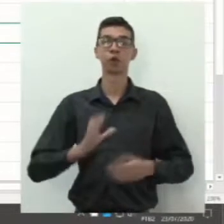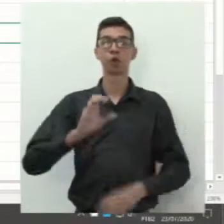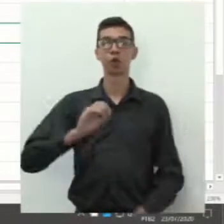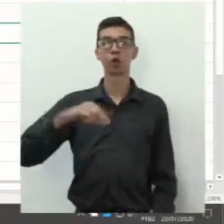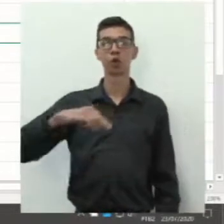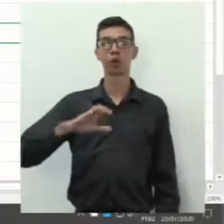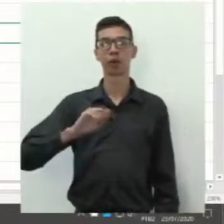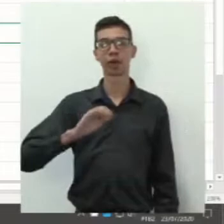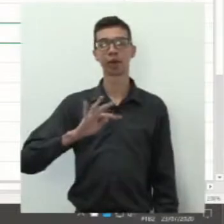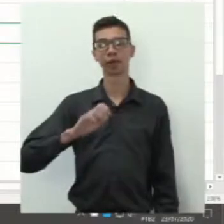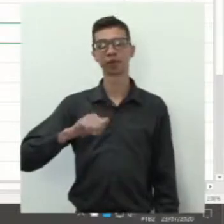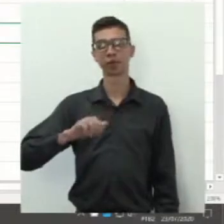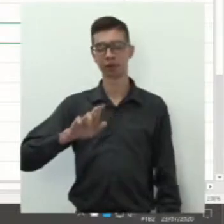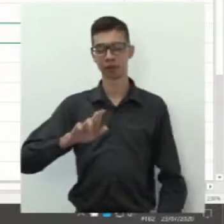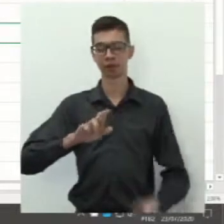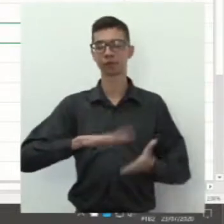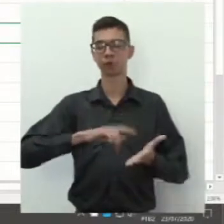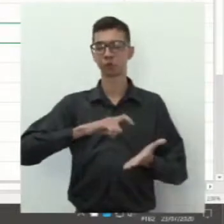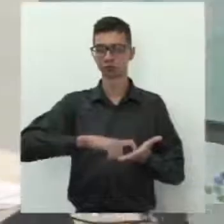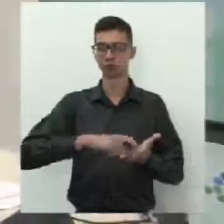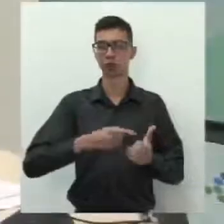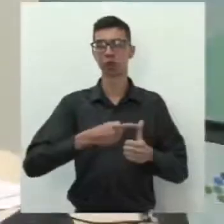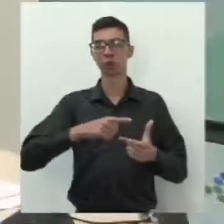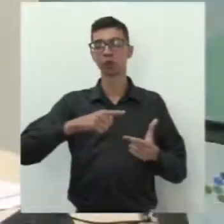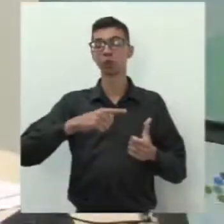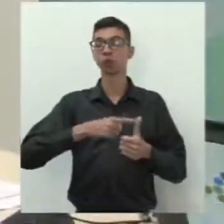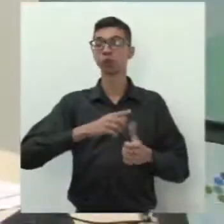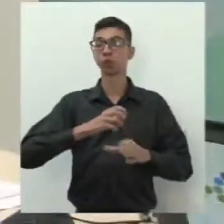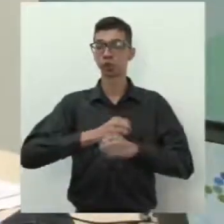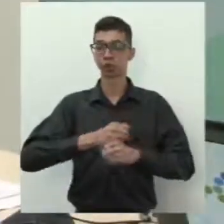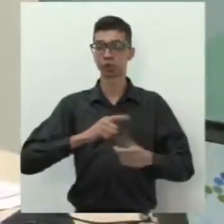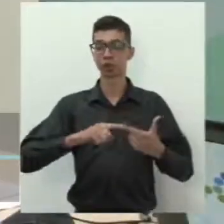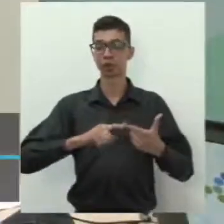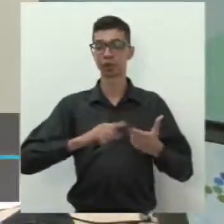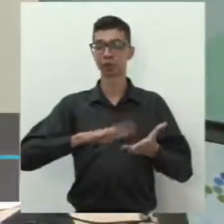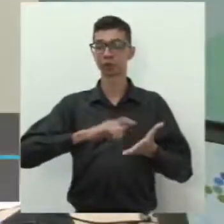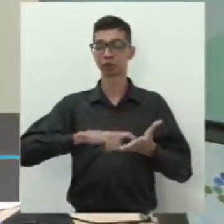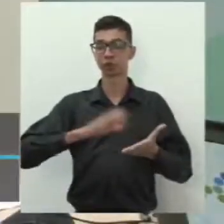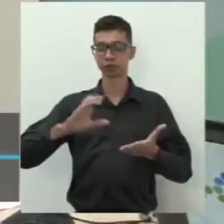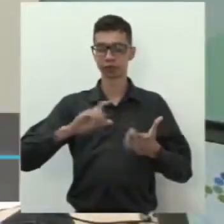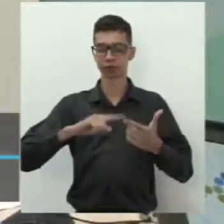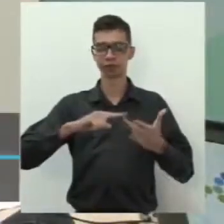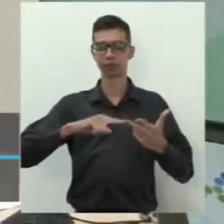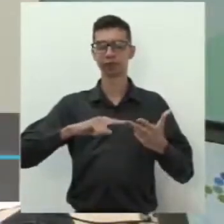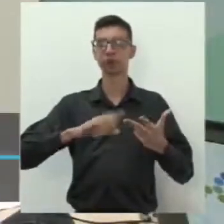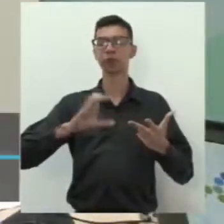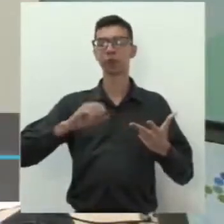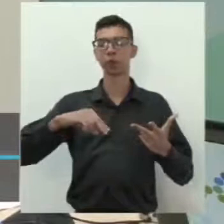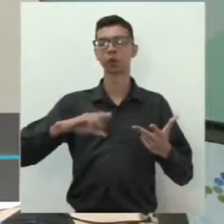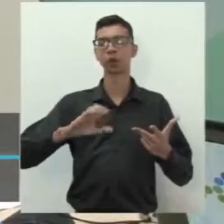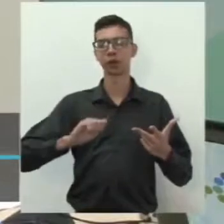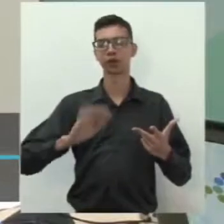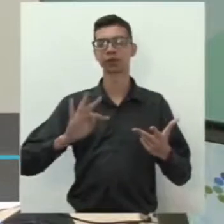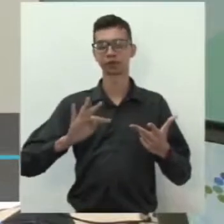soma, função C e função concatenar. Eu coloquei essas três funções porque elas são das